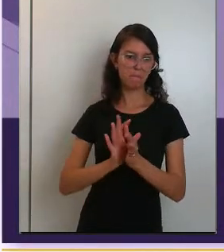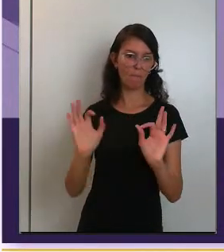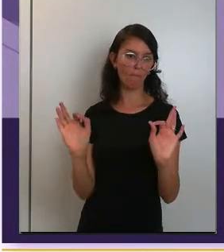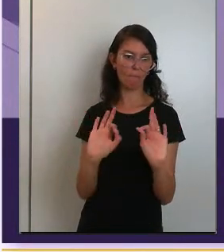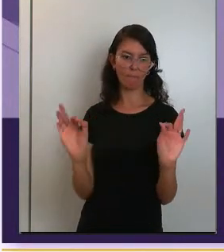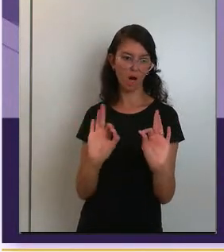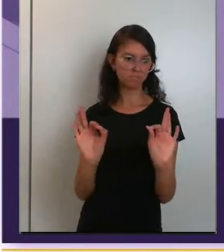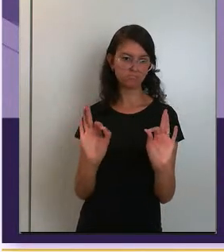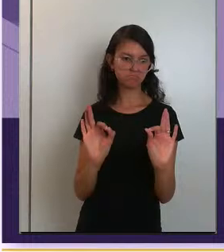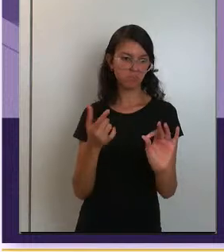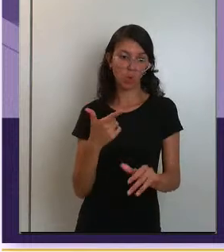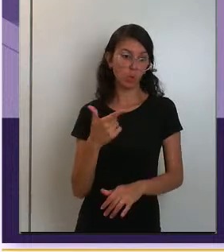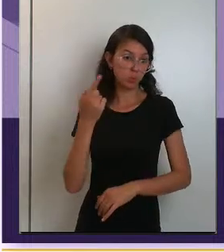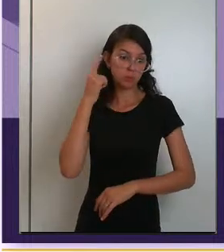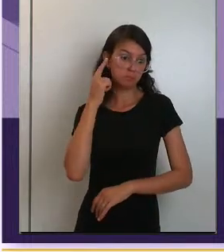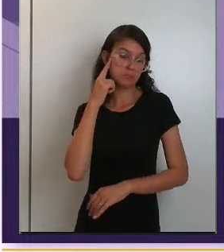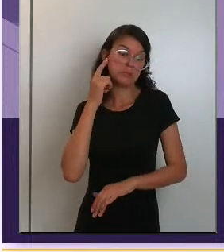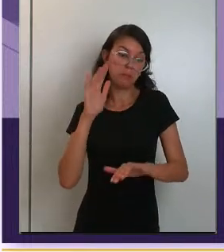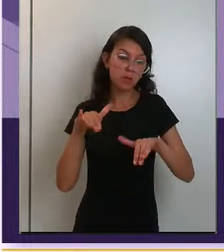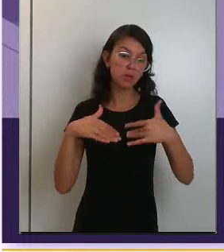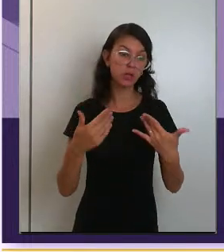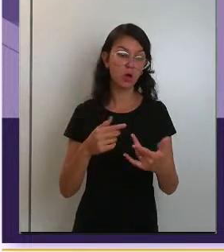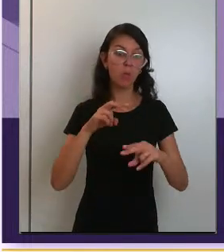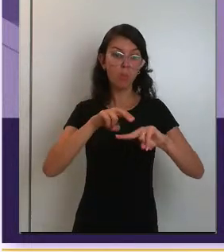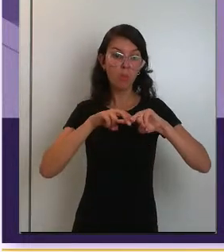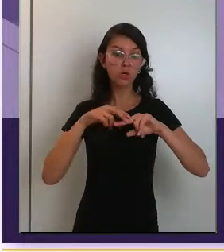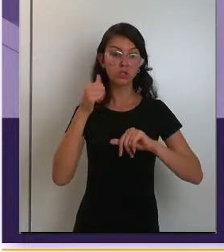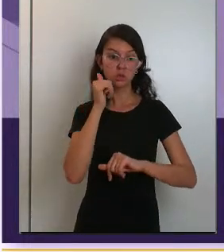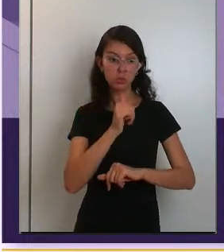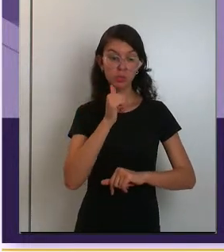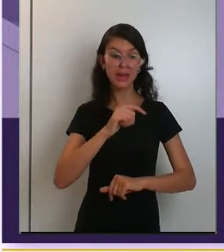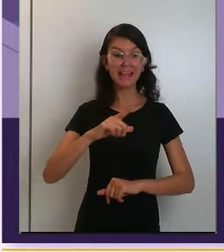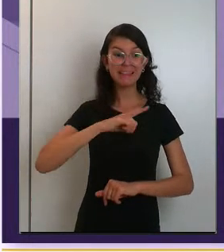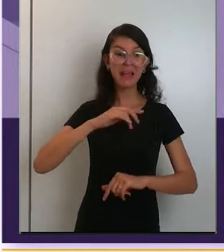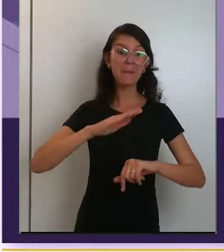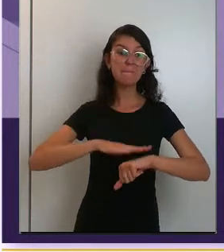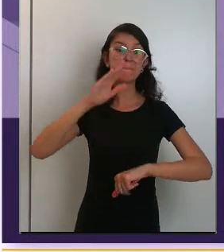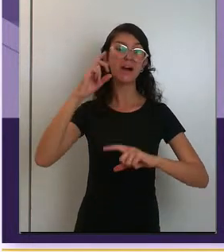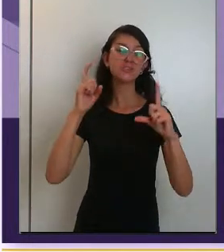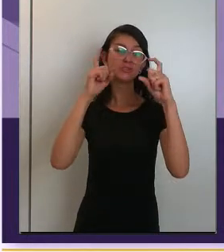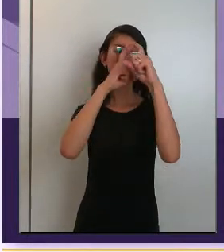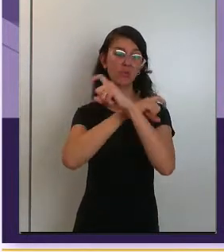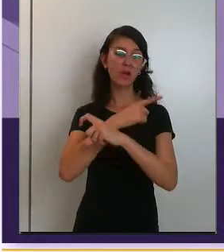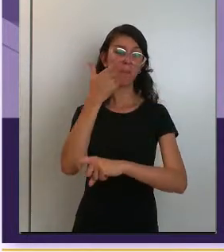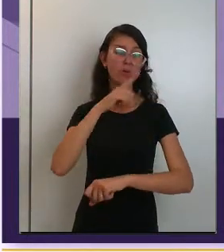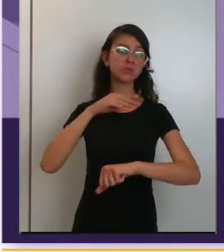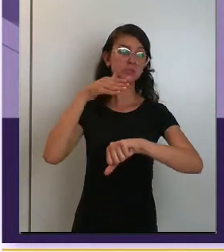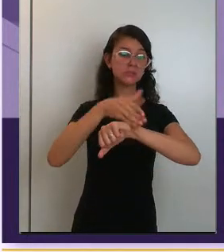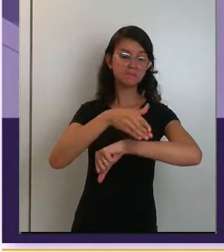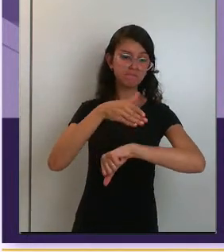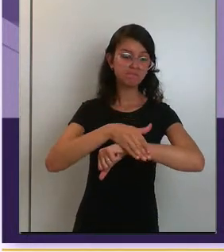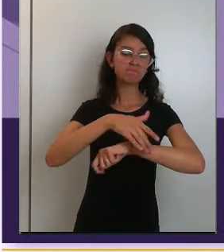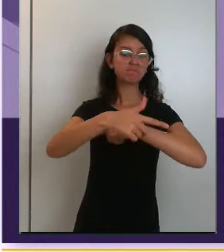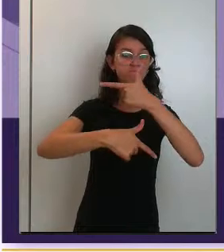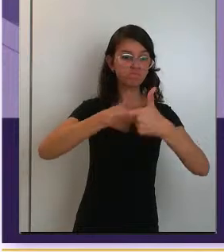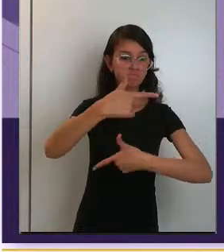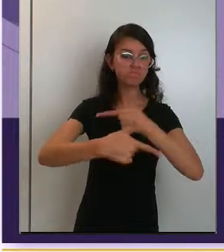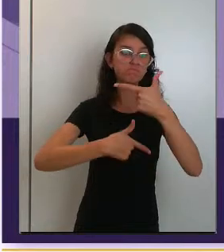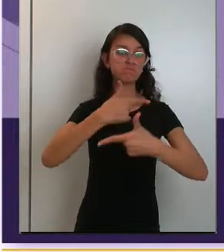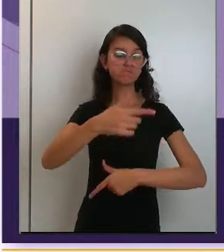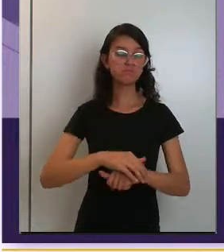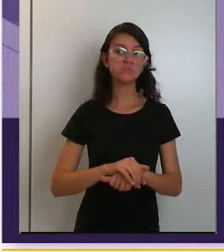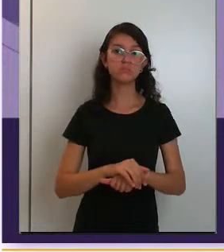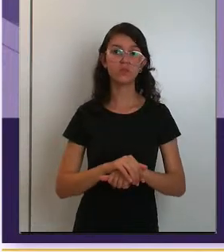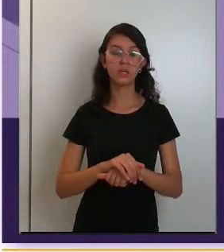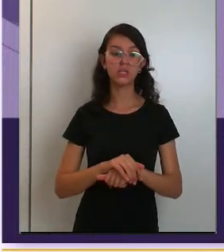tipo de pensamento. E é por isso que as mulheres encontram muito mais dificuldade para entrarem no mercado formal de trabalho. Se essa